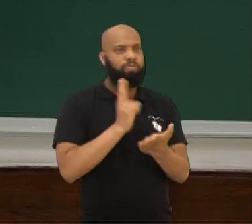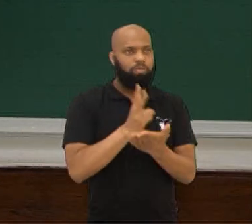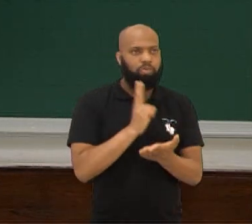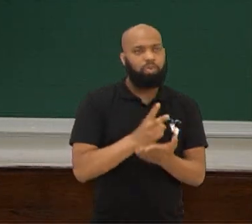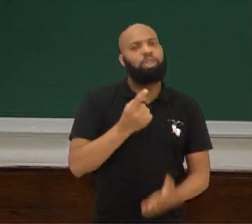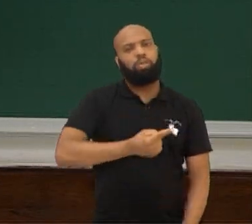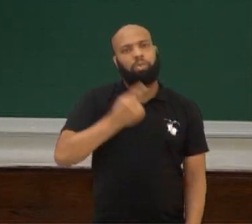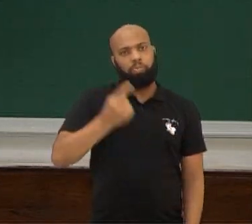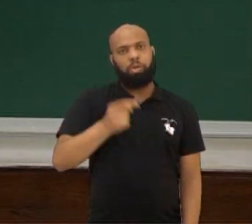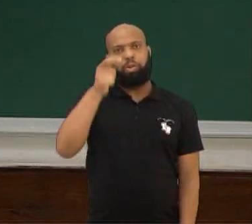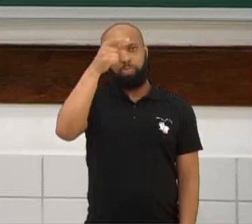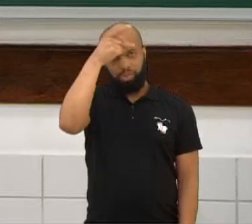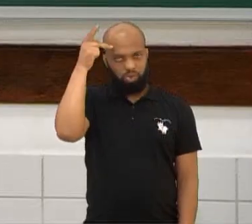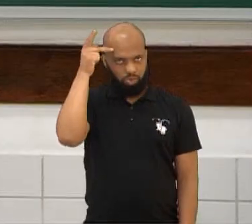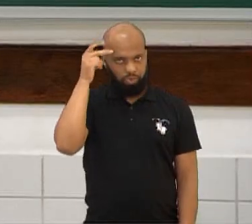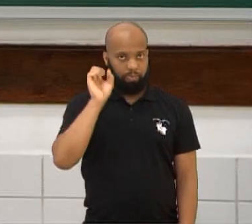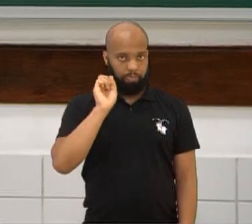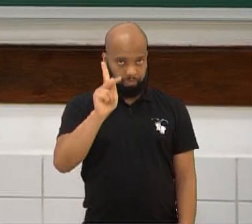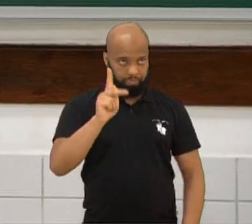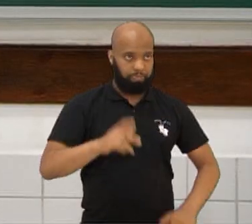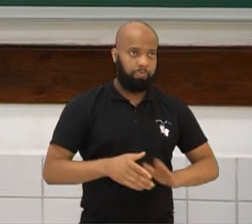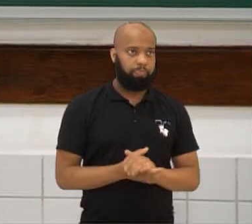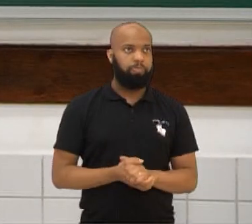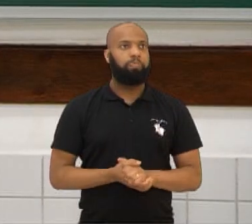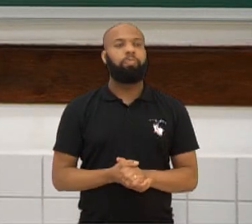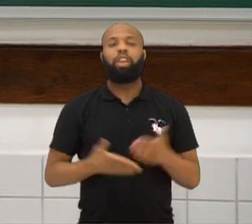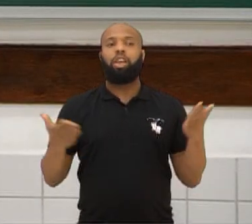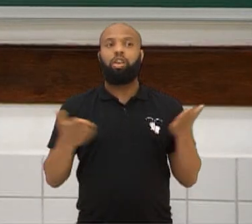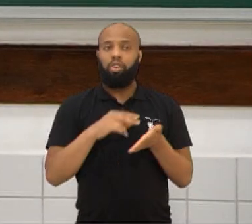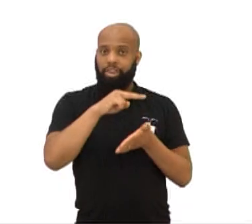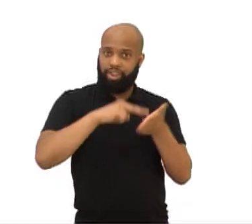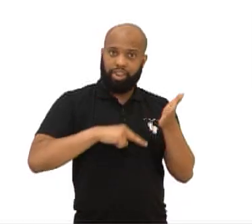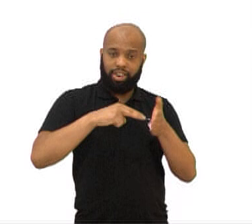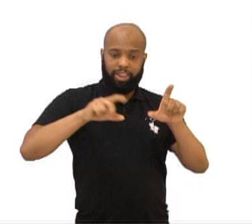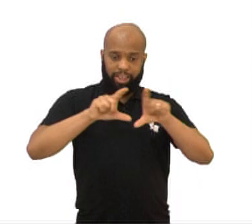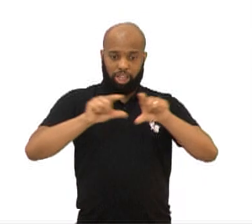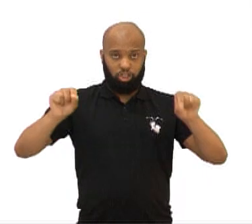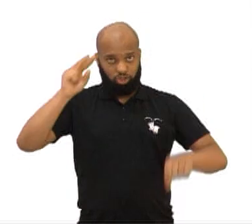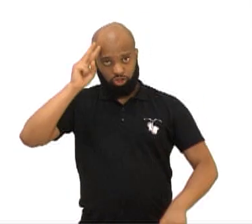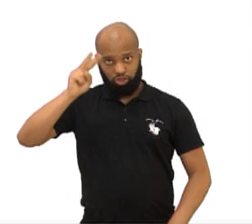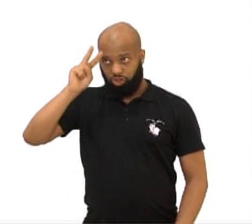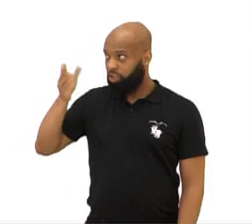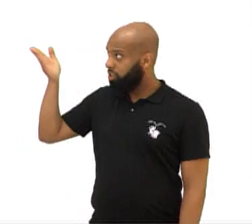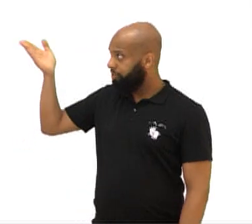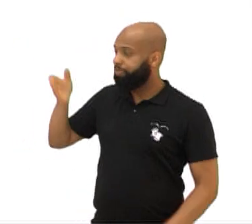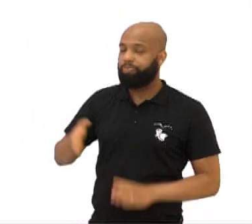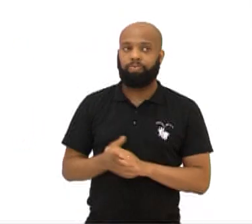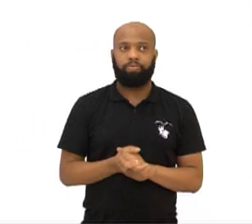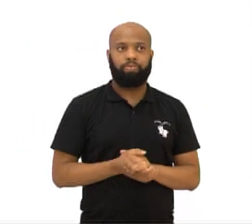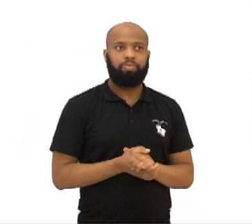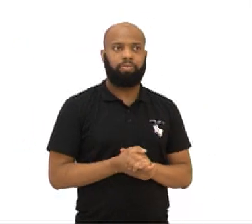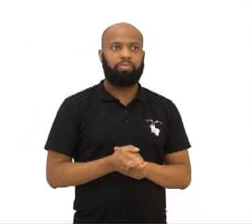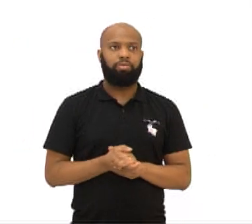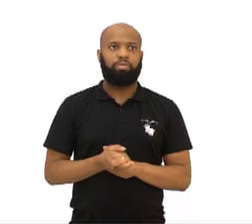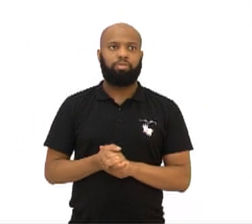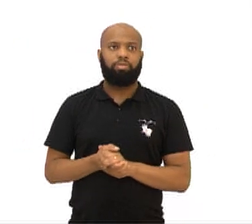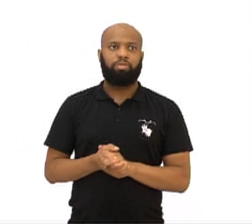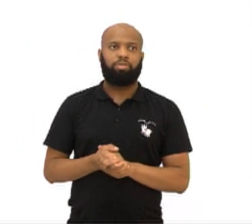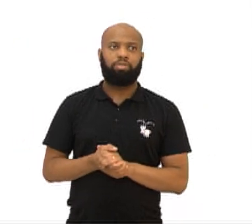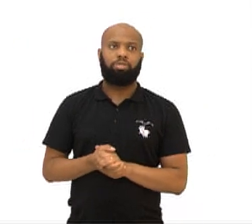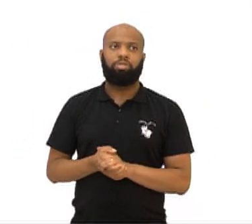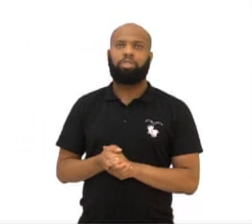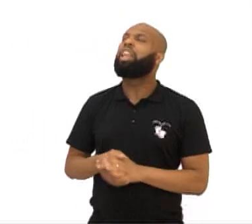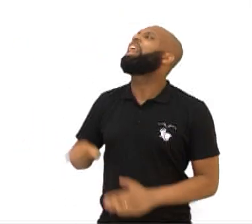sendo primeira pessoa. Ok, pessoal? Vamos ler a tirinha. Ei, mãe, eu vou